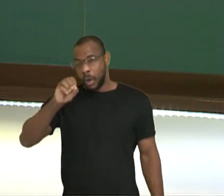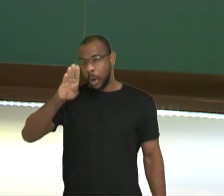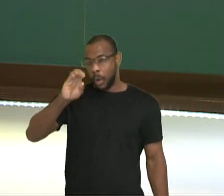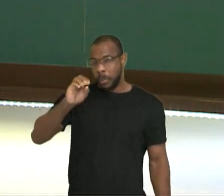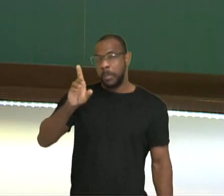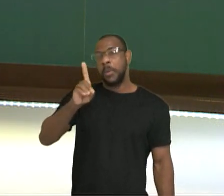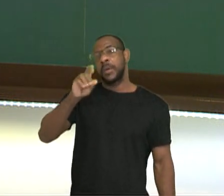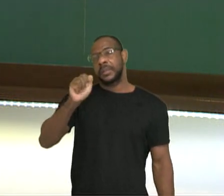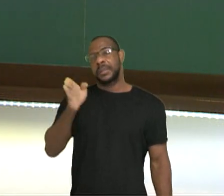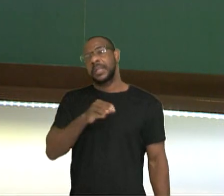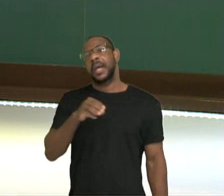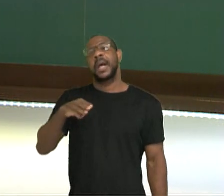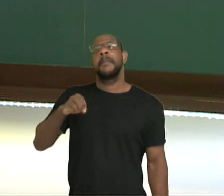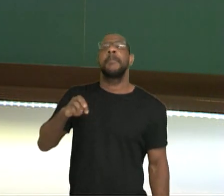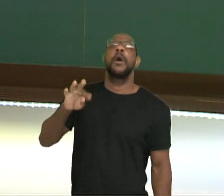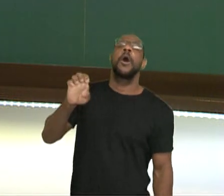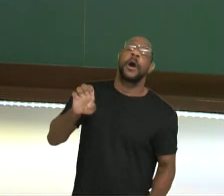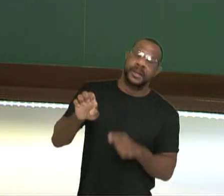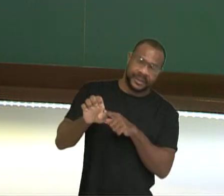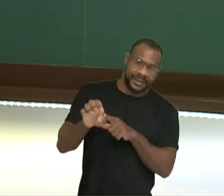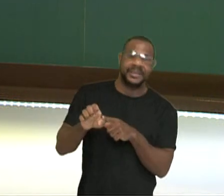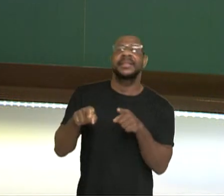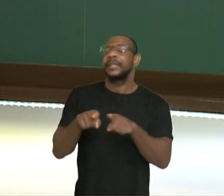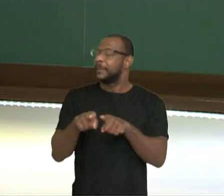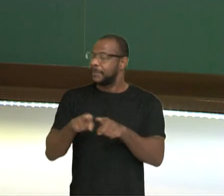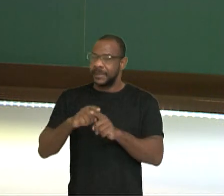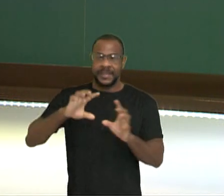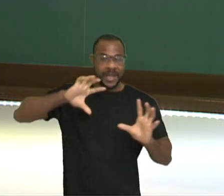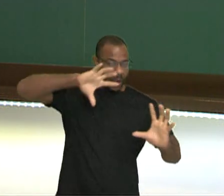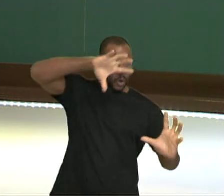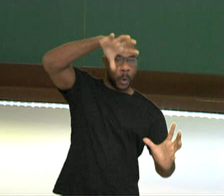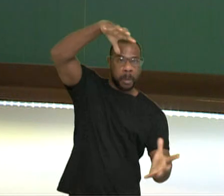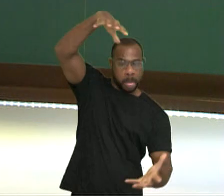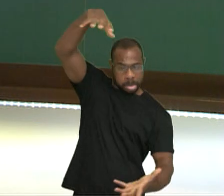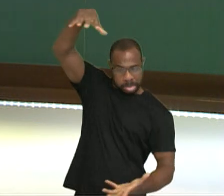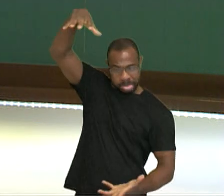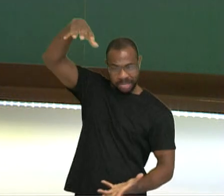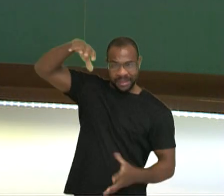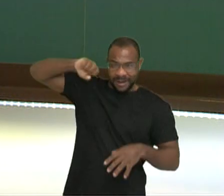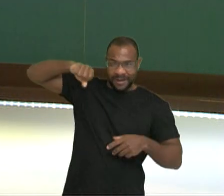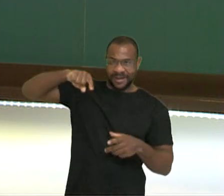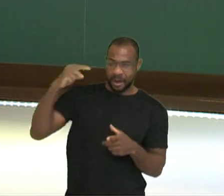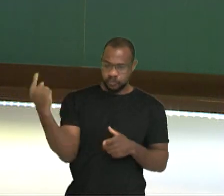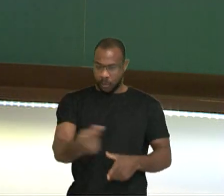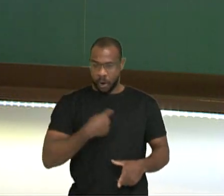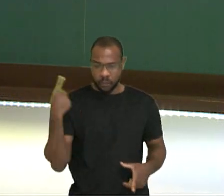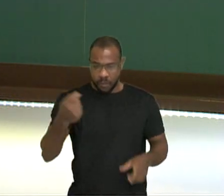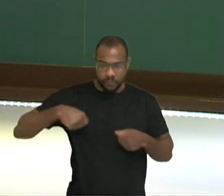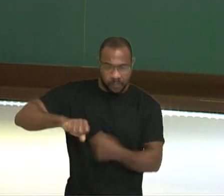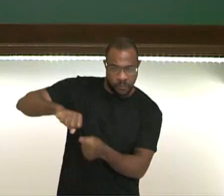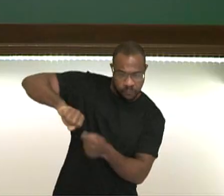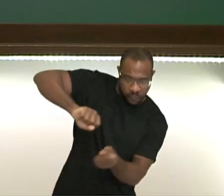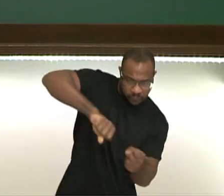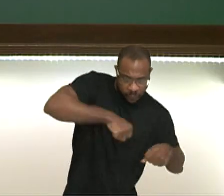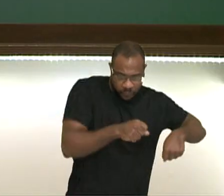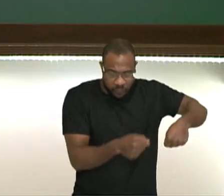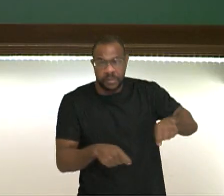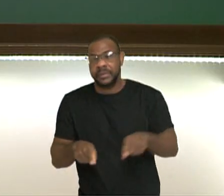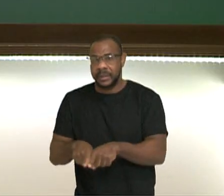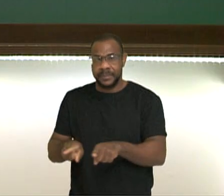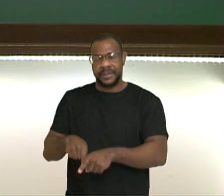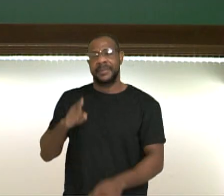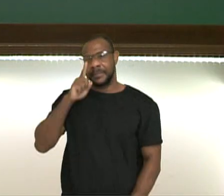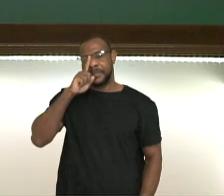profissionais, eles trabalham muito, né, de uma forma muito disciplinada para ter o domínio do corpo, né, esse equilíbrio do